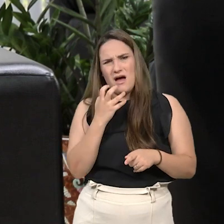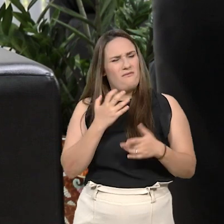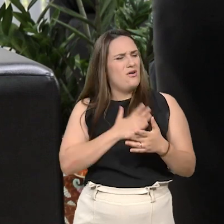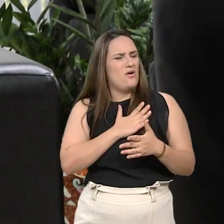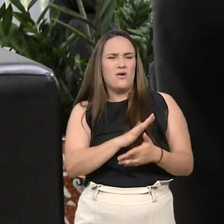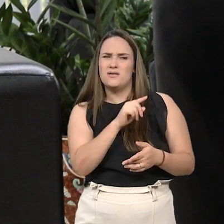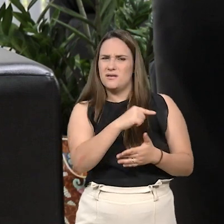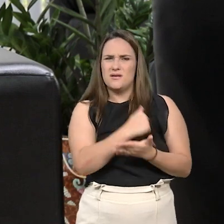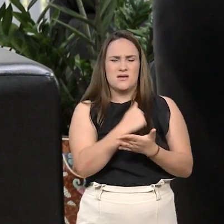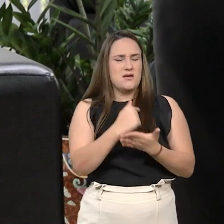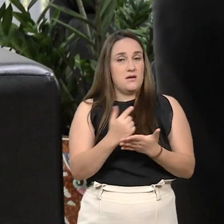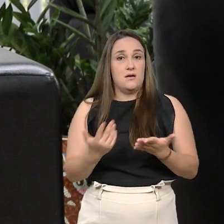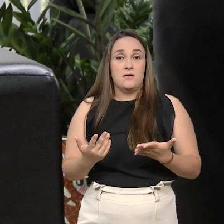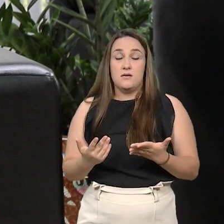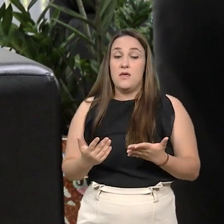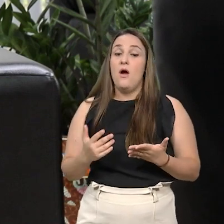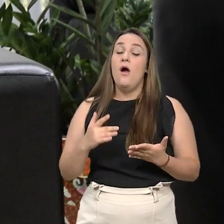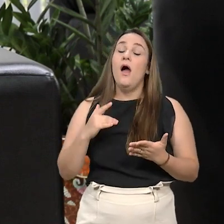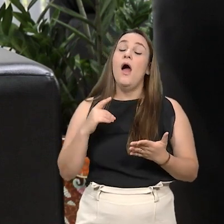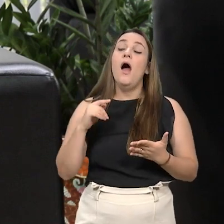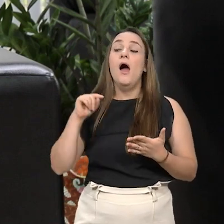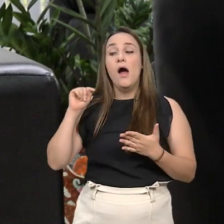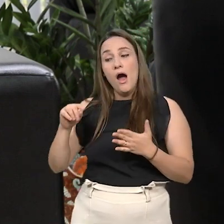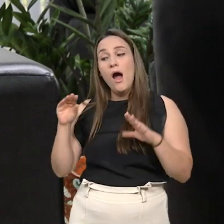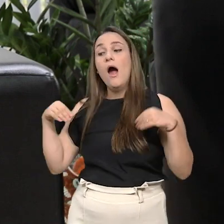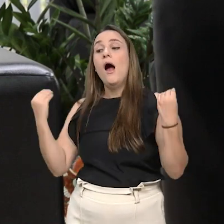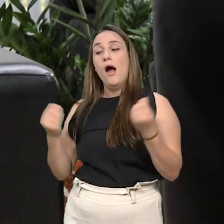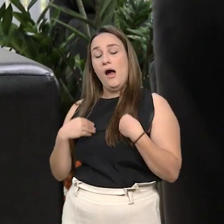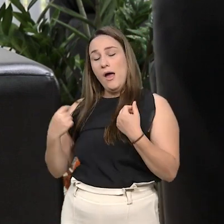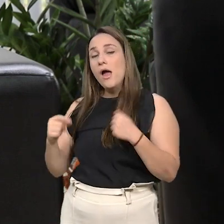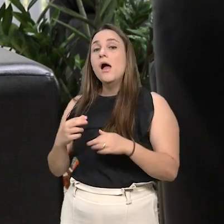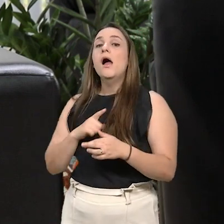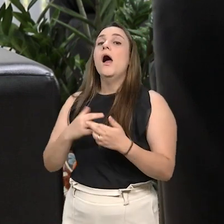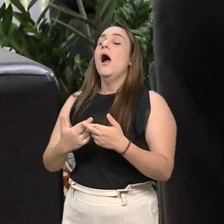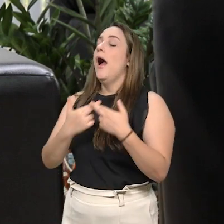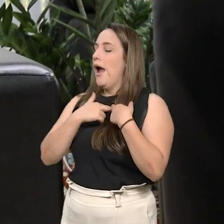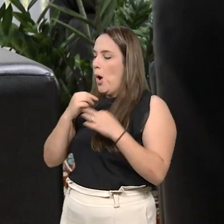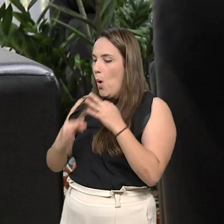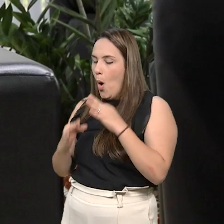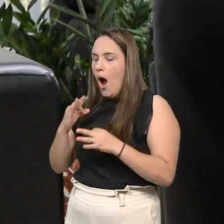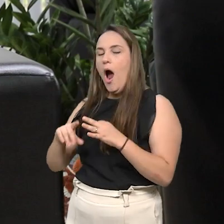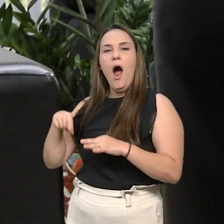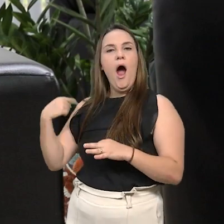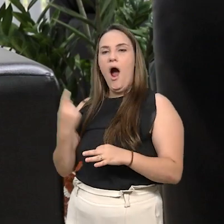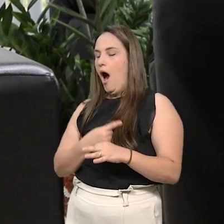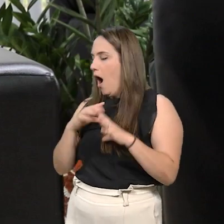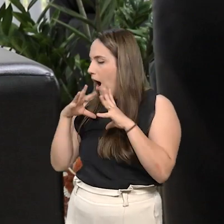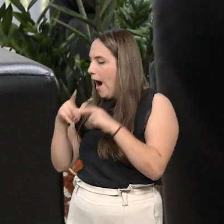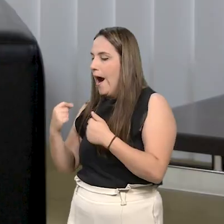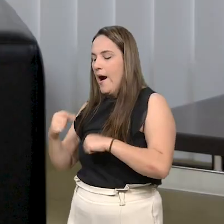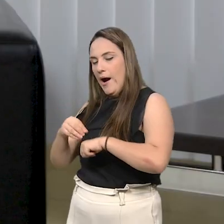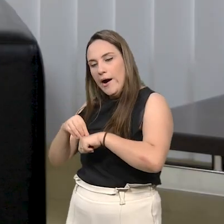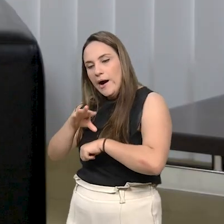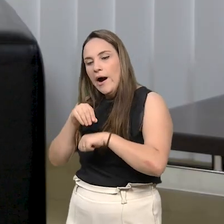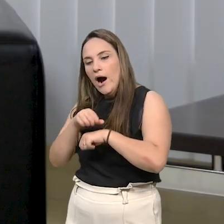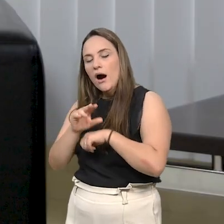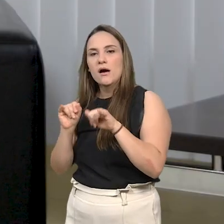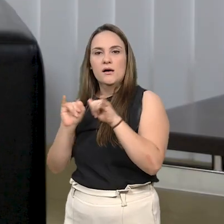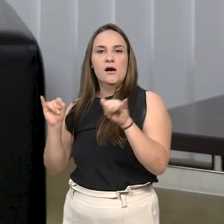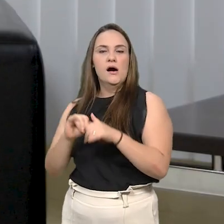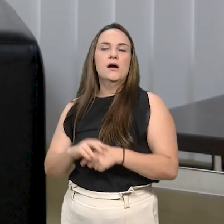seu cartório. Então, cabe a eles, aqueles atores que ali estão, todos nós conversarmos sobre